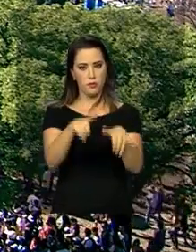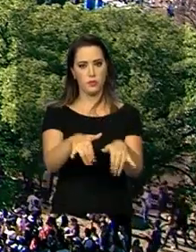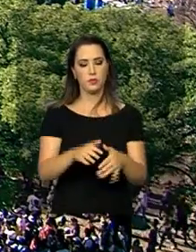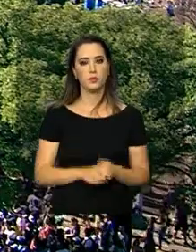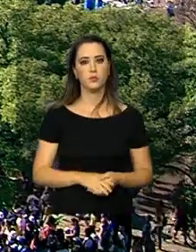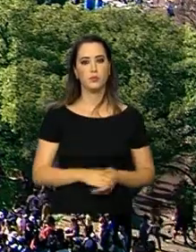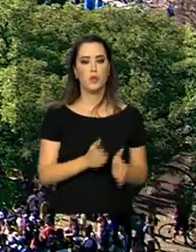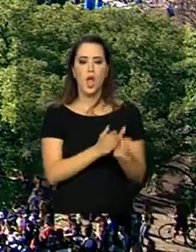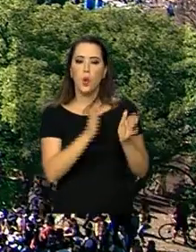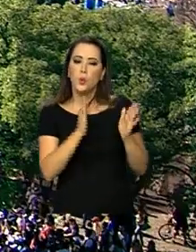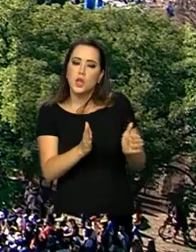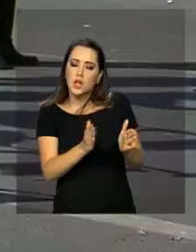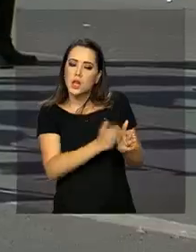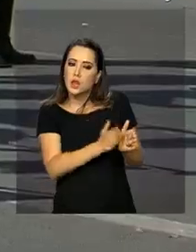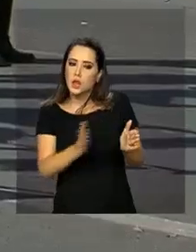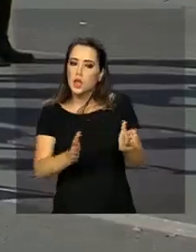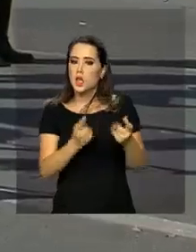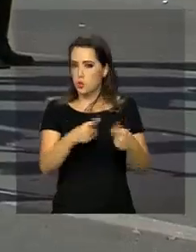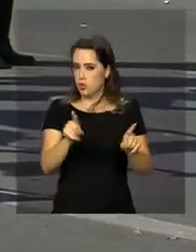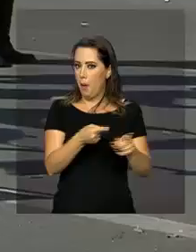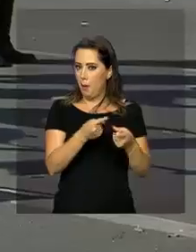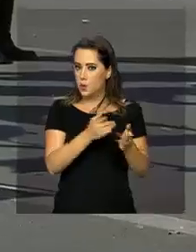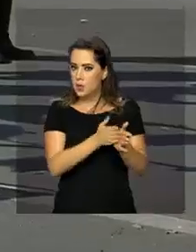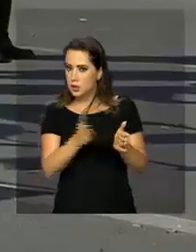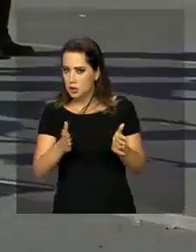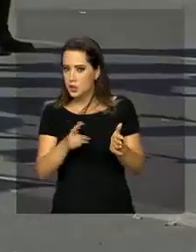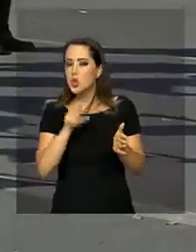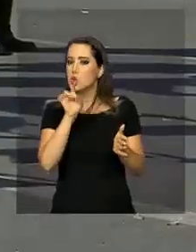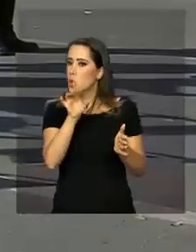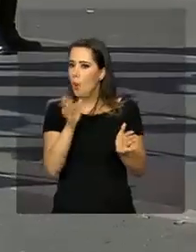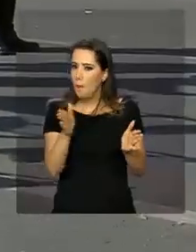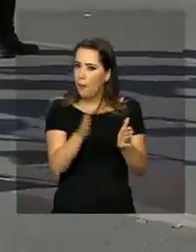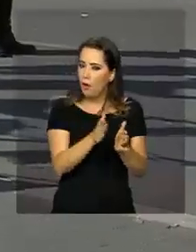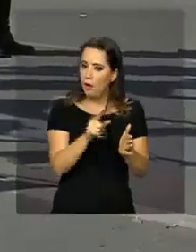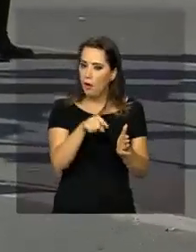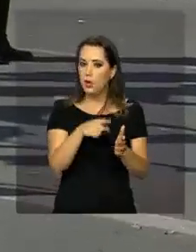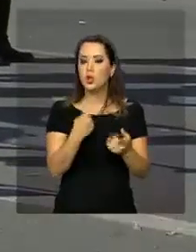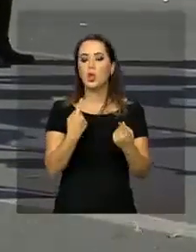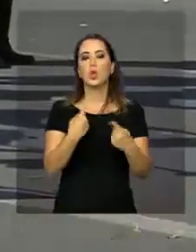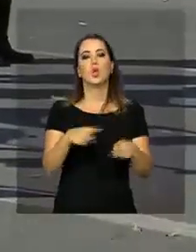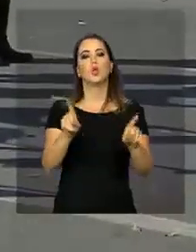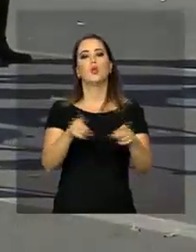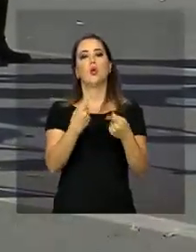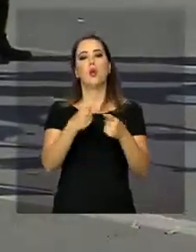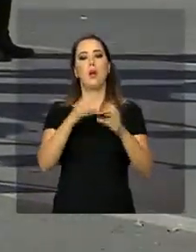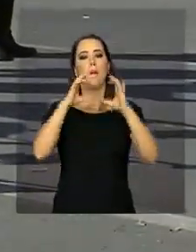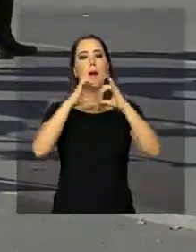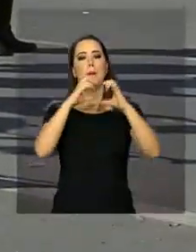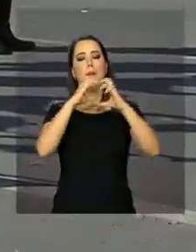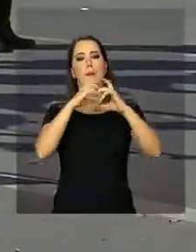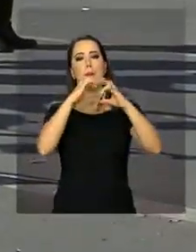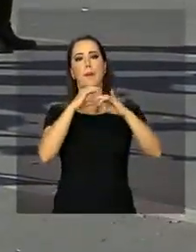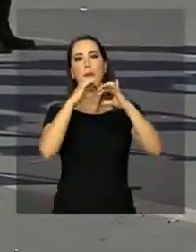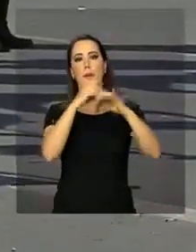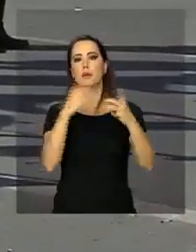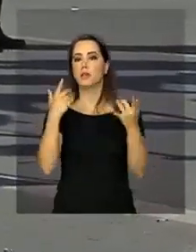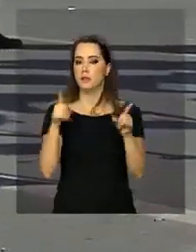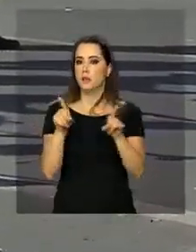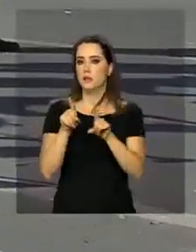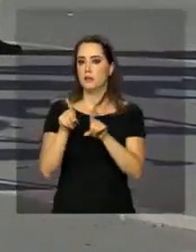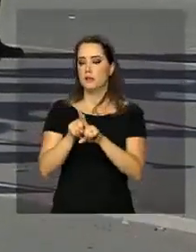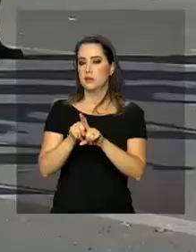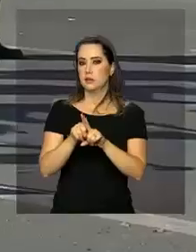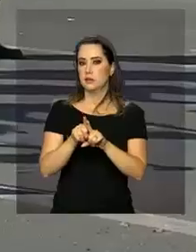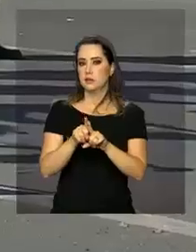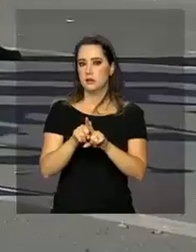É um trecho entoado. É tocado pela a banda de clarins do Regimento Dragões da Independência.